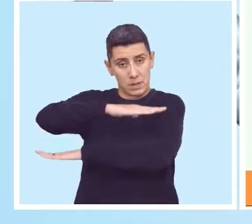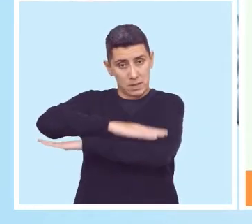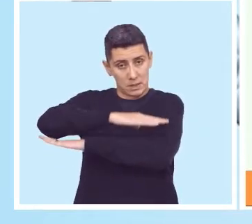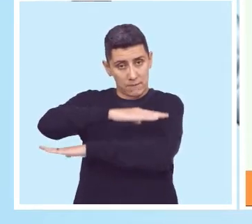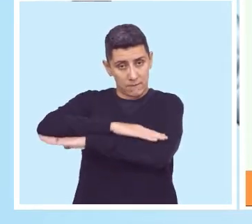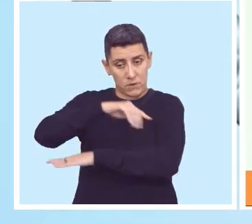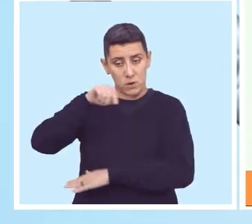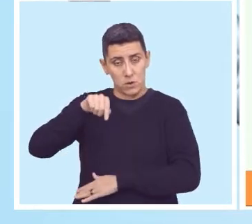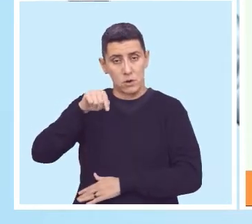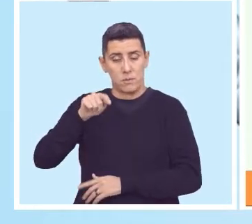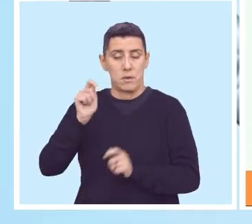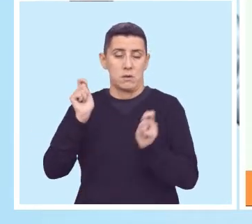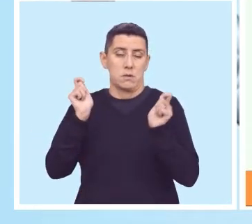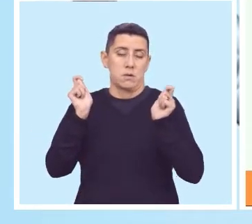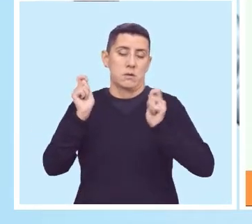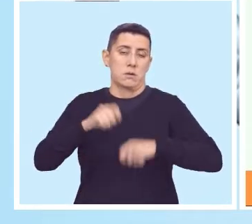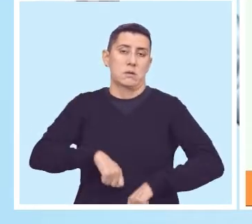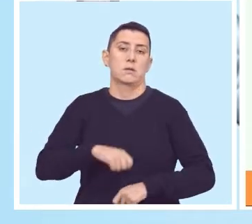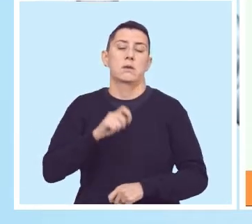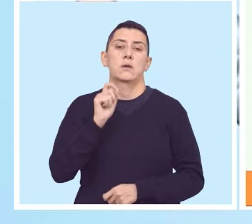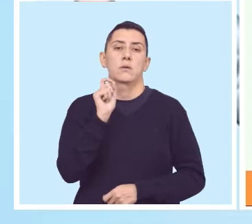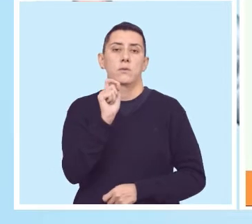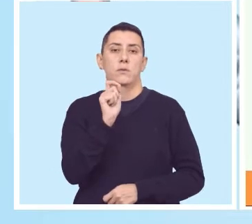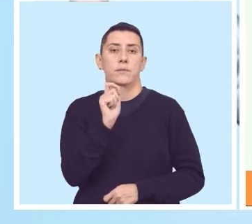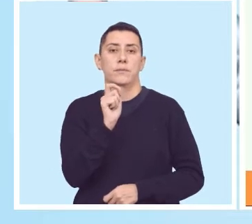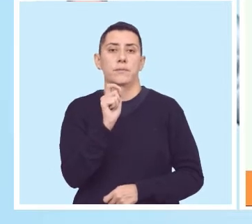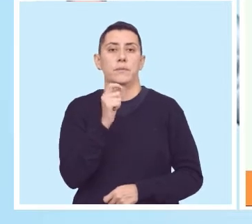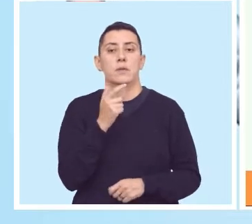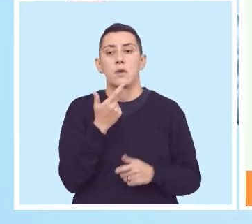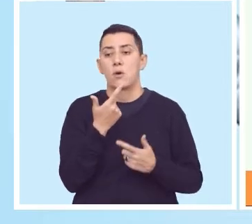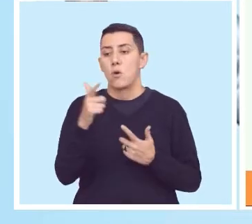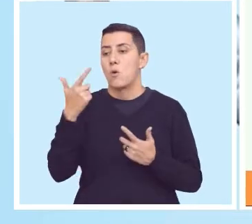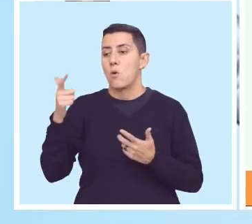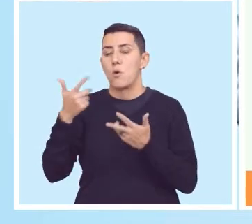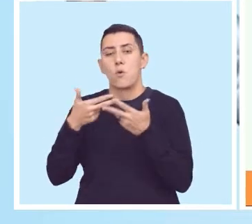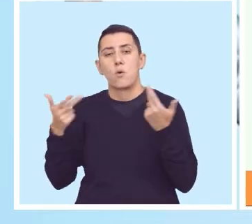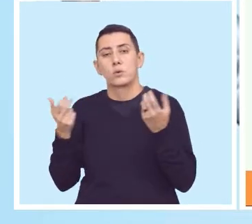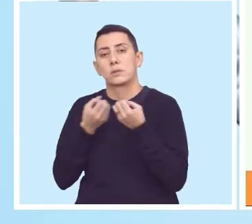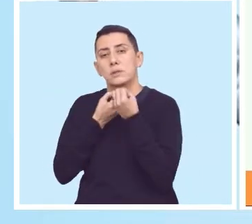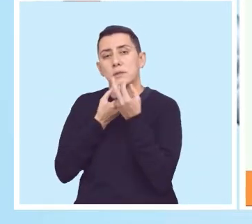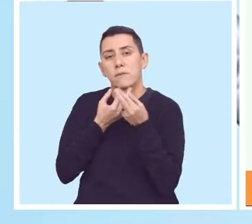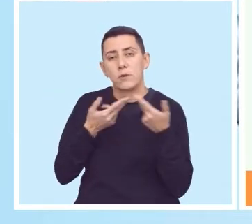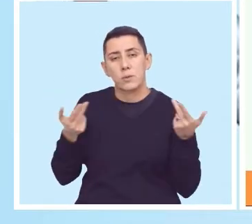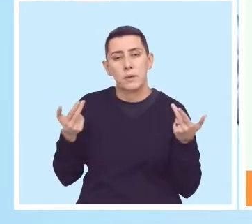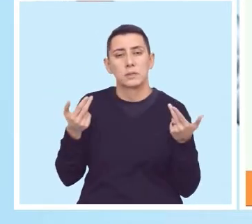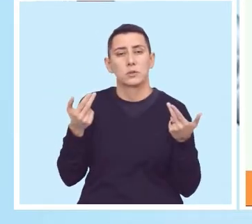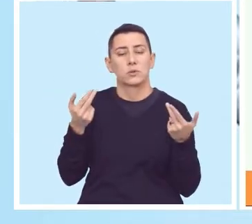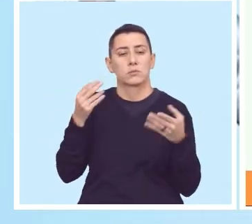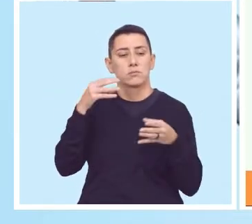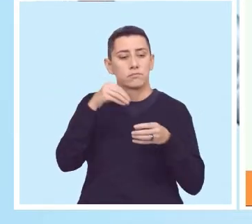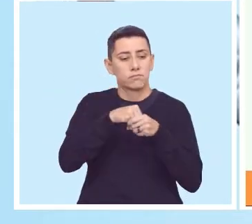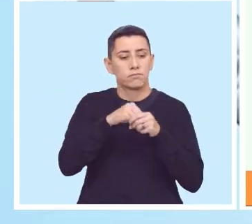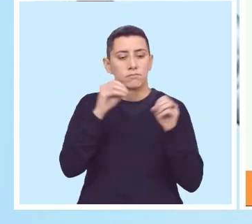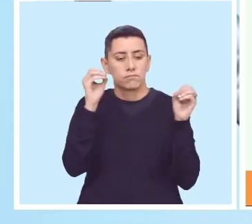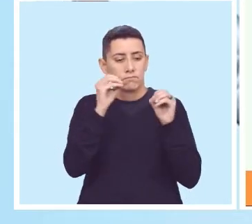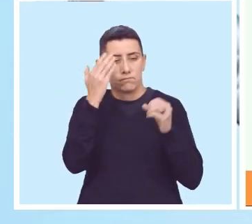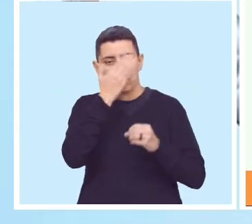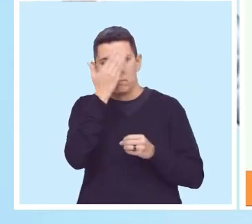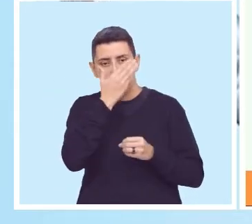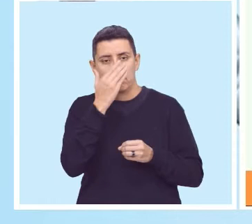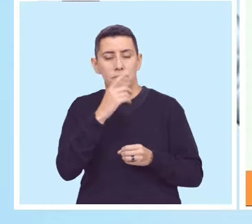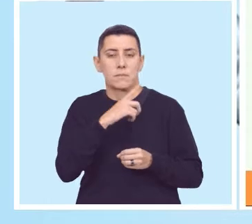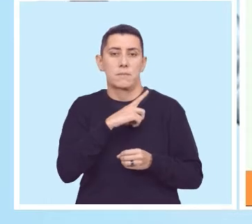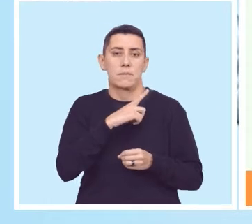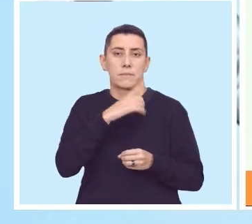vai permitir com que outras informações que estão ocultas aí, de repente com a participação de